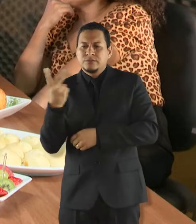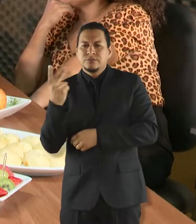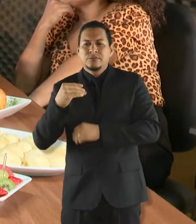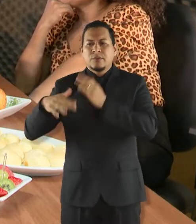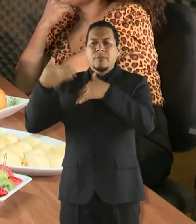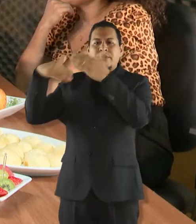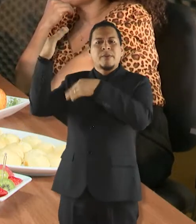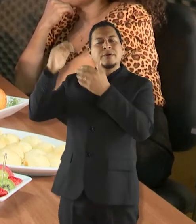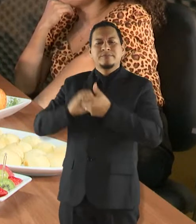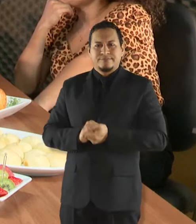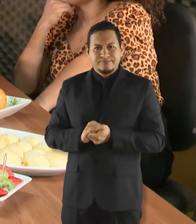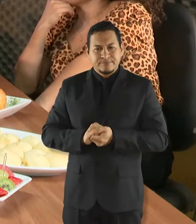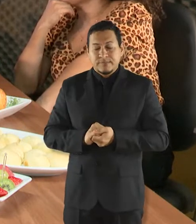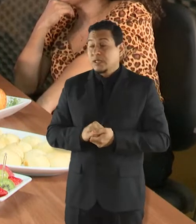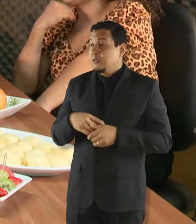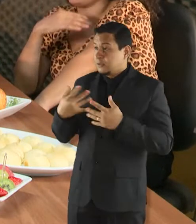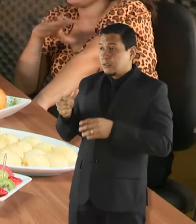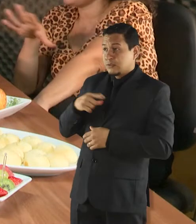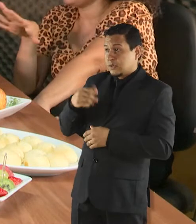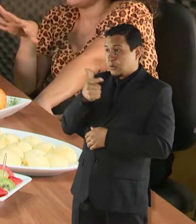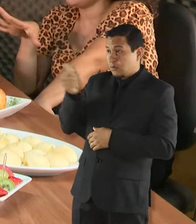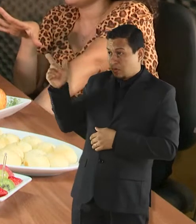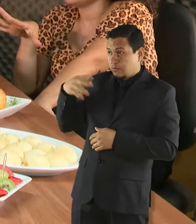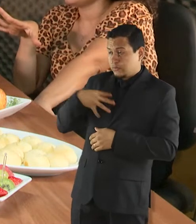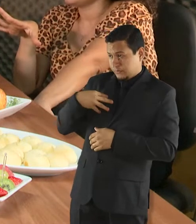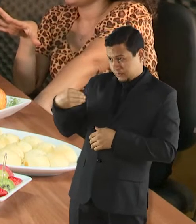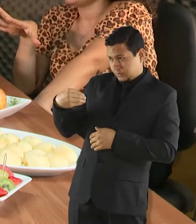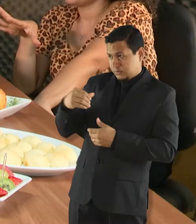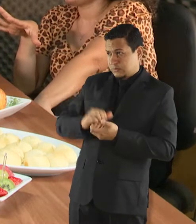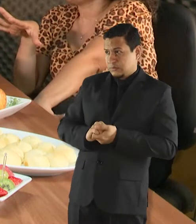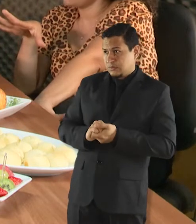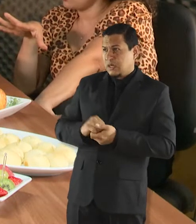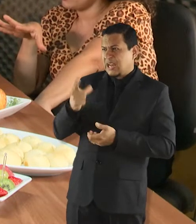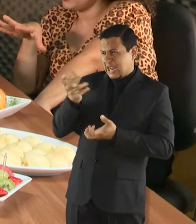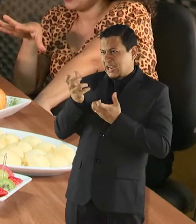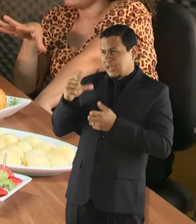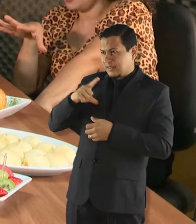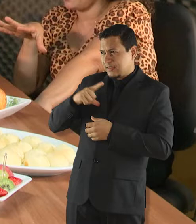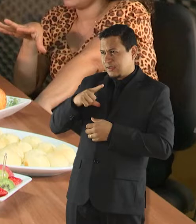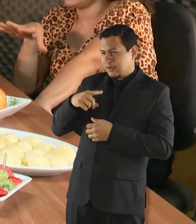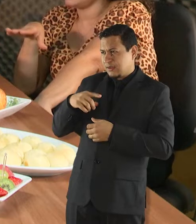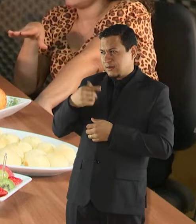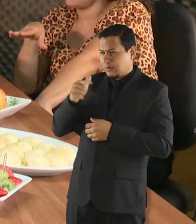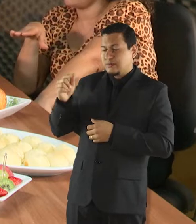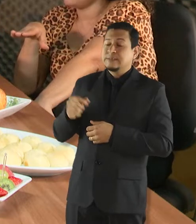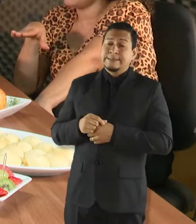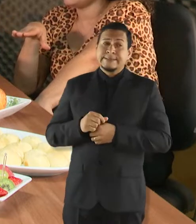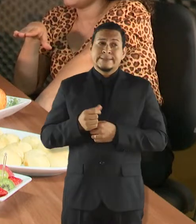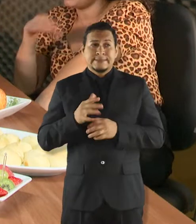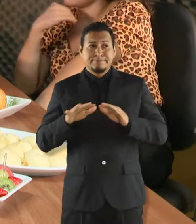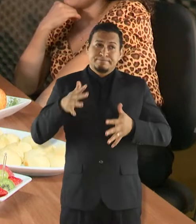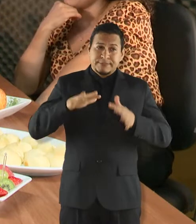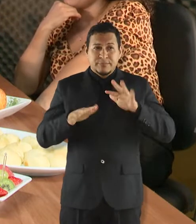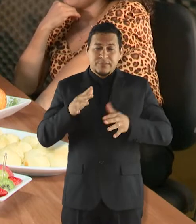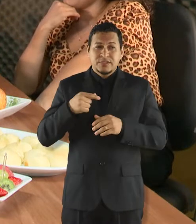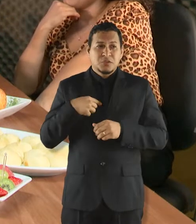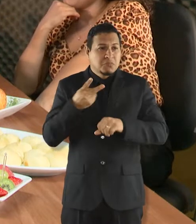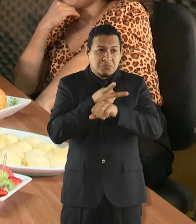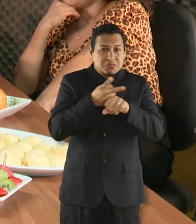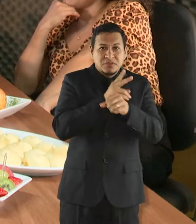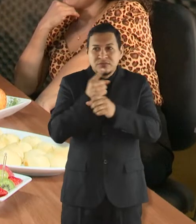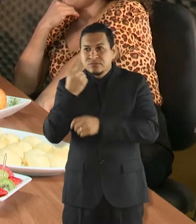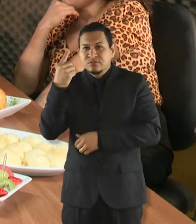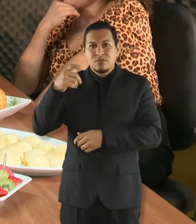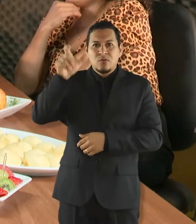seguiu, E a vida seguiu. Que coisa boa. E você já tem outro além dela? Não, tenho Quer ter outro ainda? Tá em tempo ainda, né? Tá novíssima, inteiraça. Tô procurando